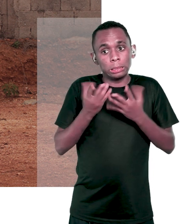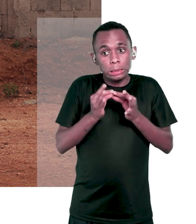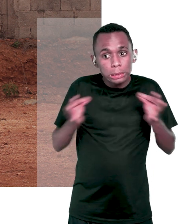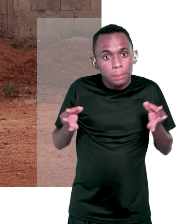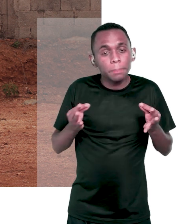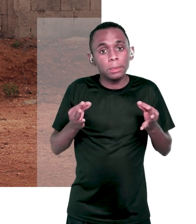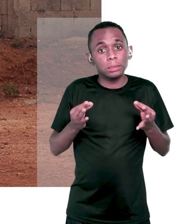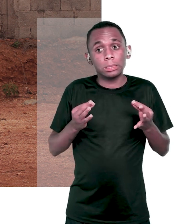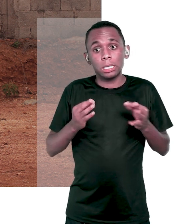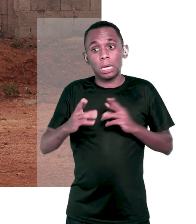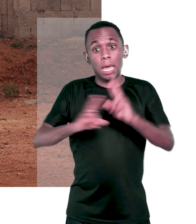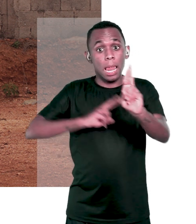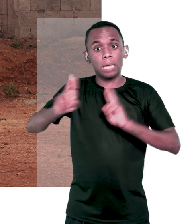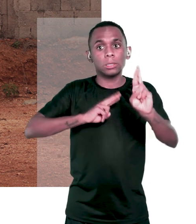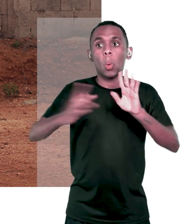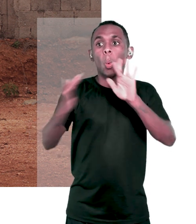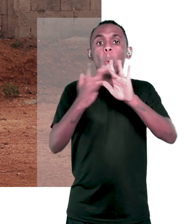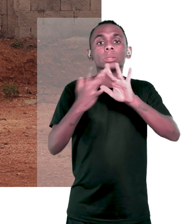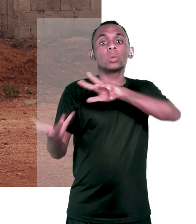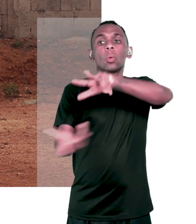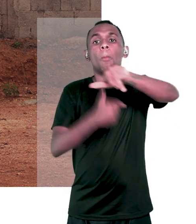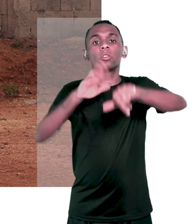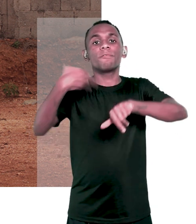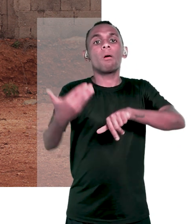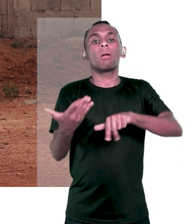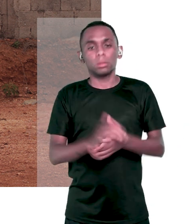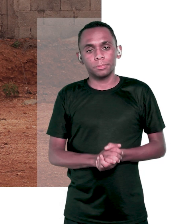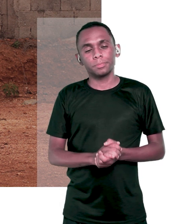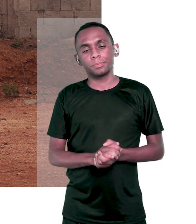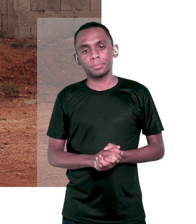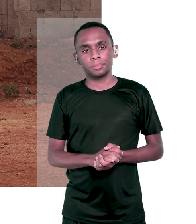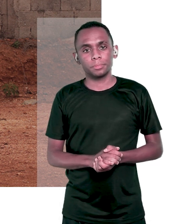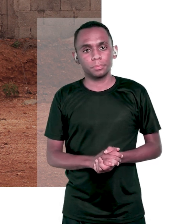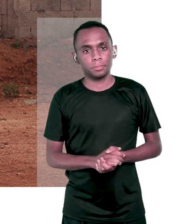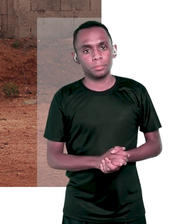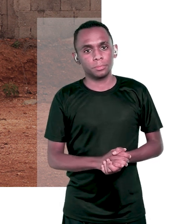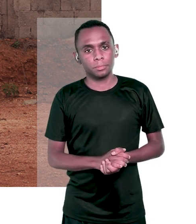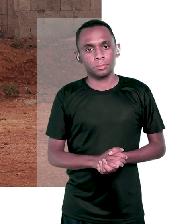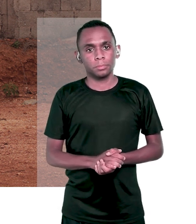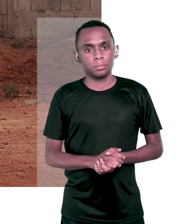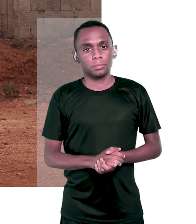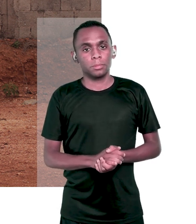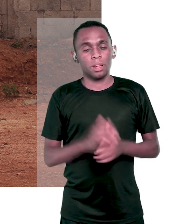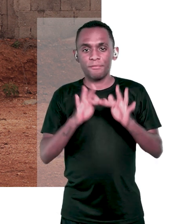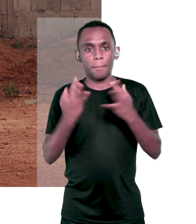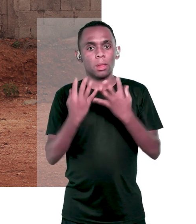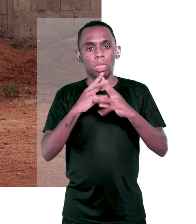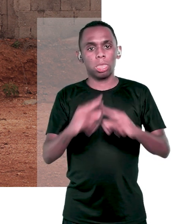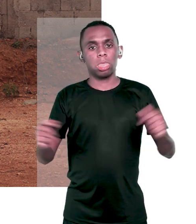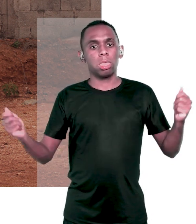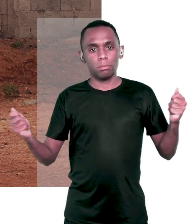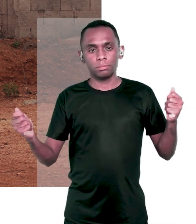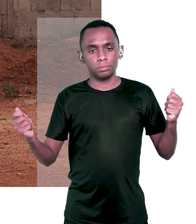algo que pode ser que já foi e uma segunda parte com um projeto e um projeto que